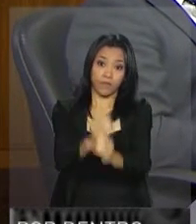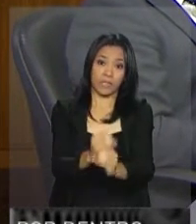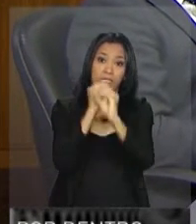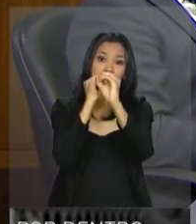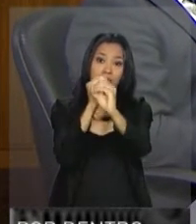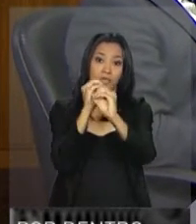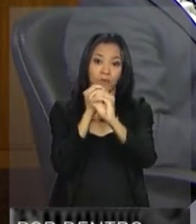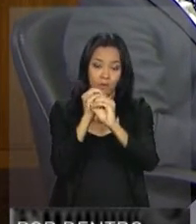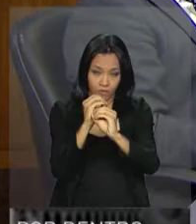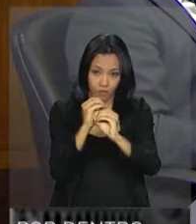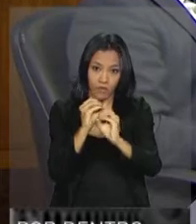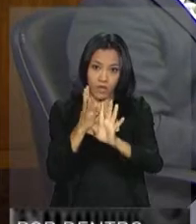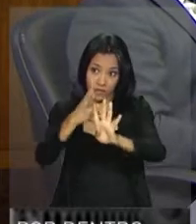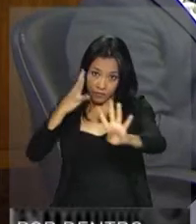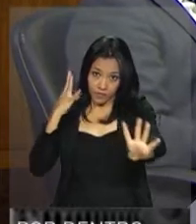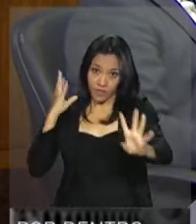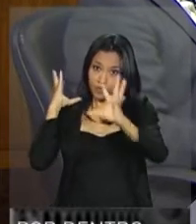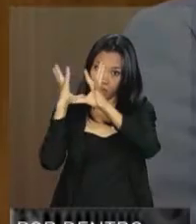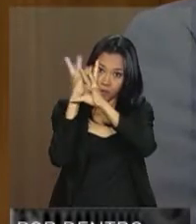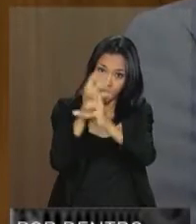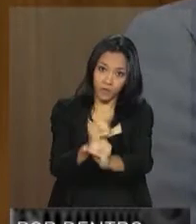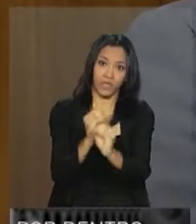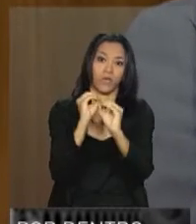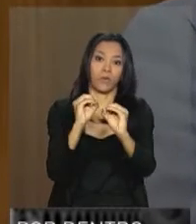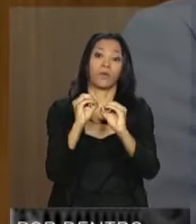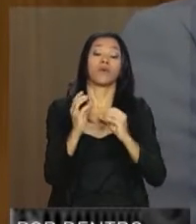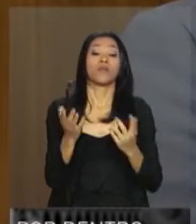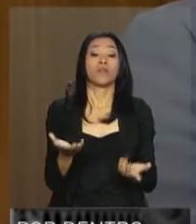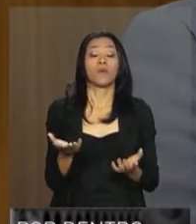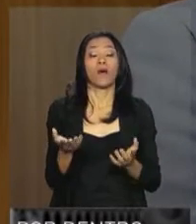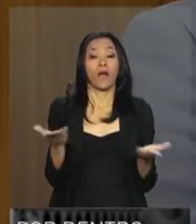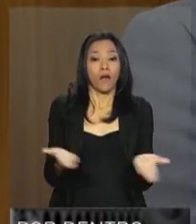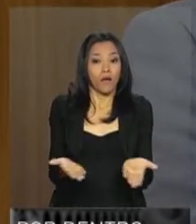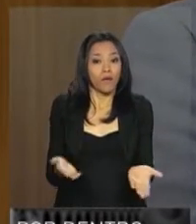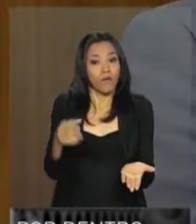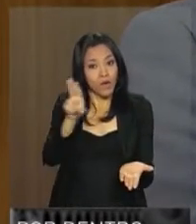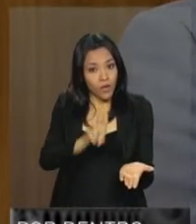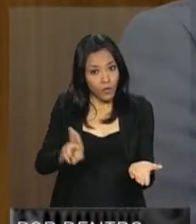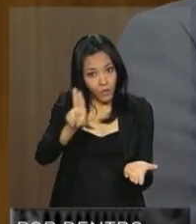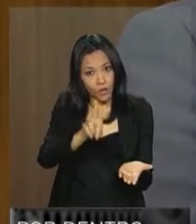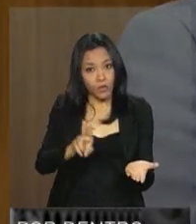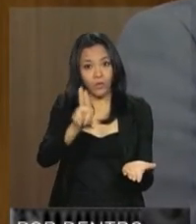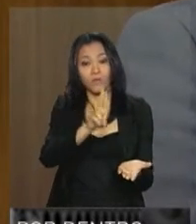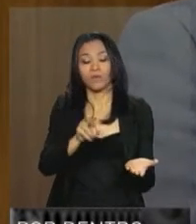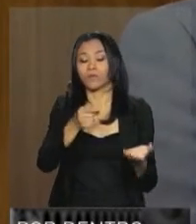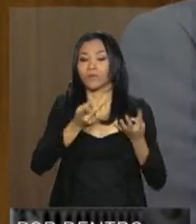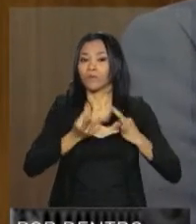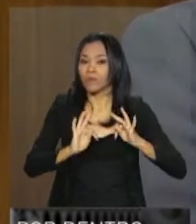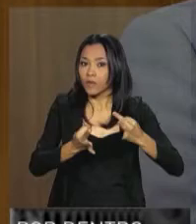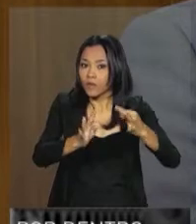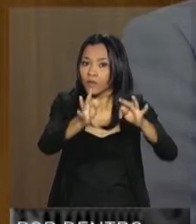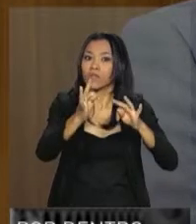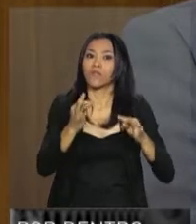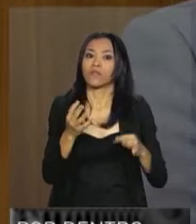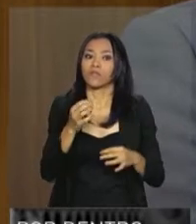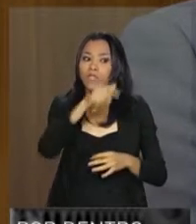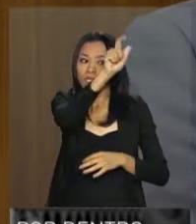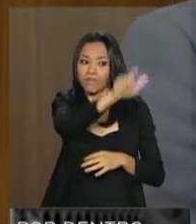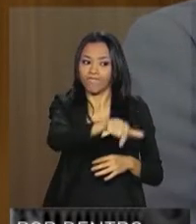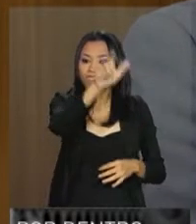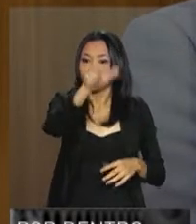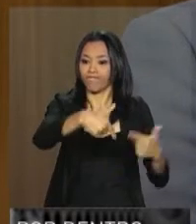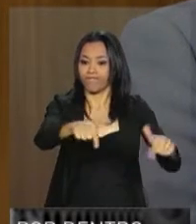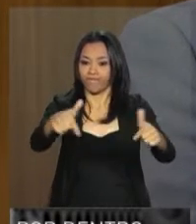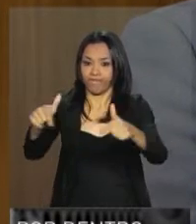sido agora com a inovação da utilização dessa ferramenta tecnológica onde o trabalhador poderá